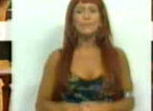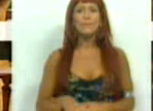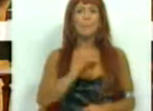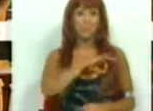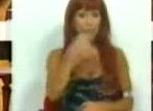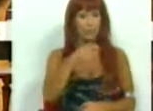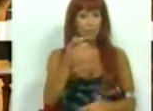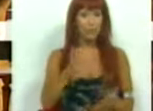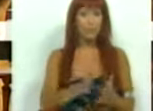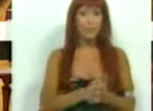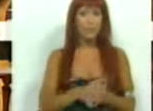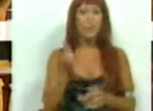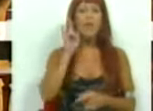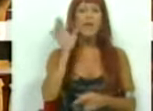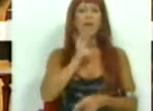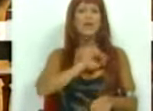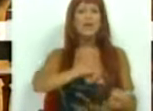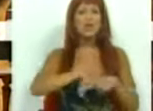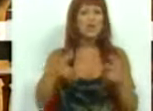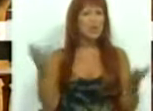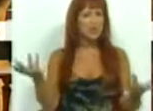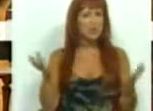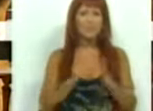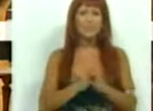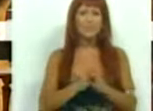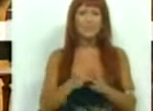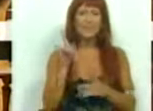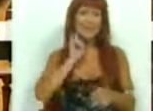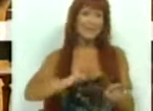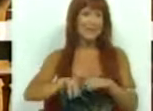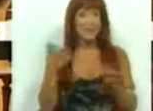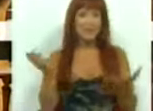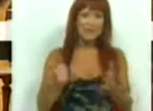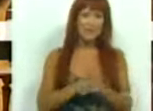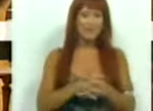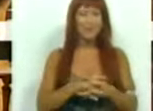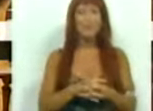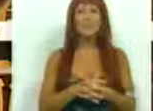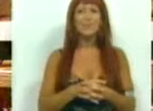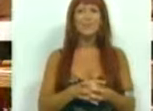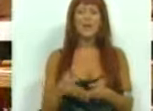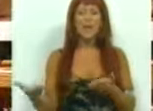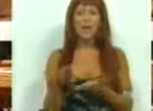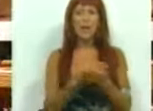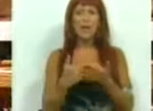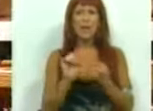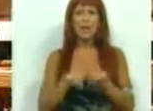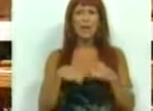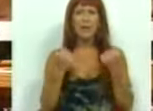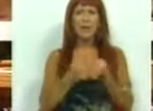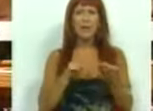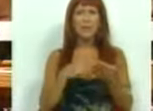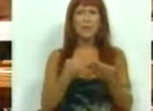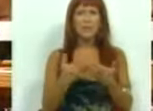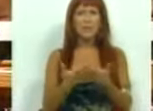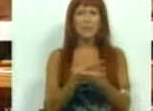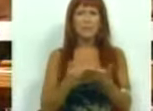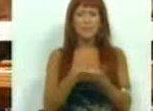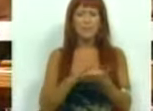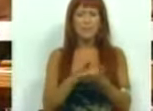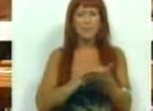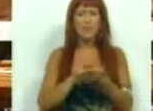Sr. Presidente, Senhoras Deputados, Senhoras Deputadas, a economia social traduz a mais